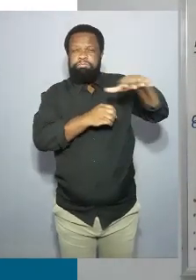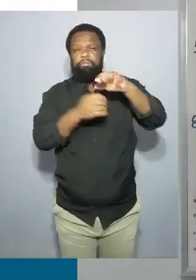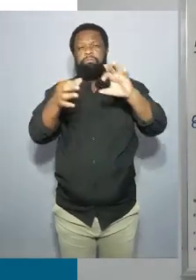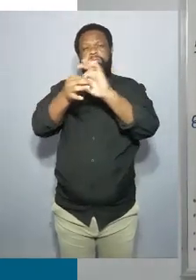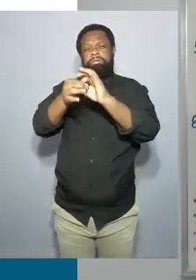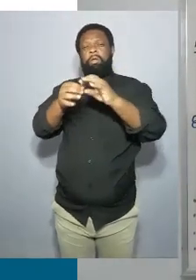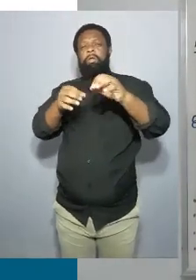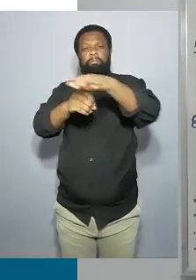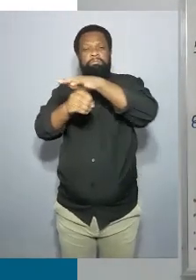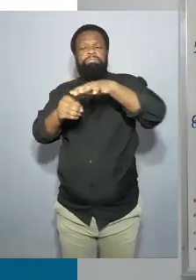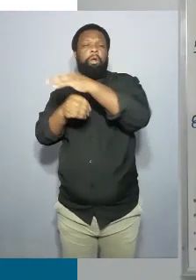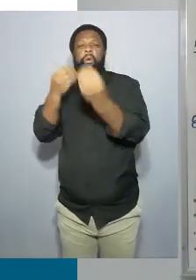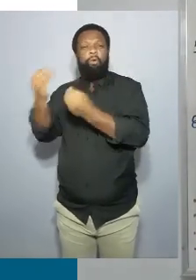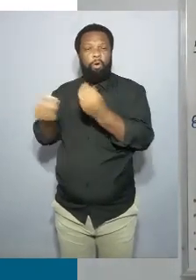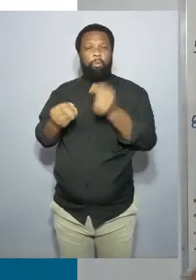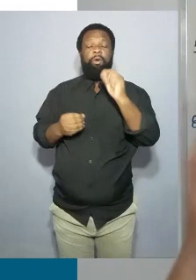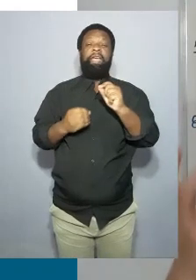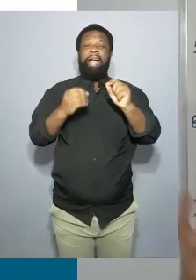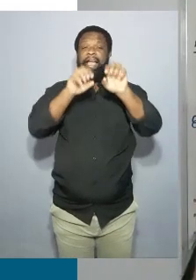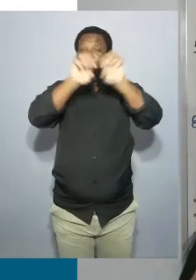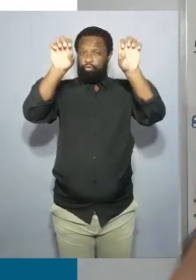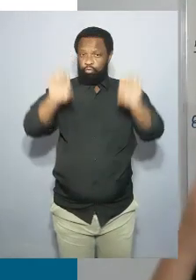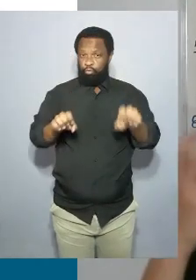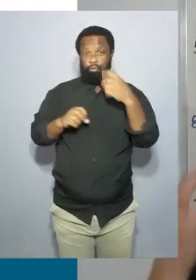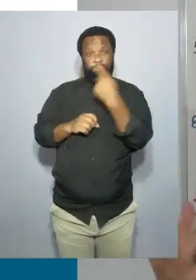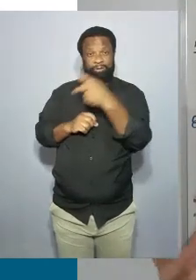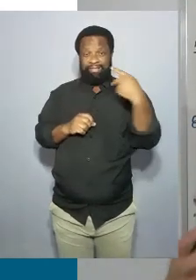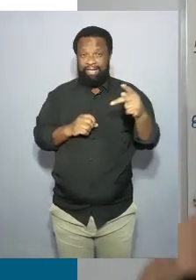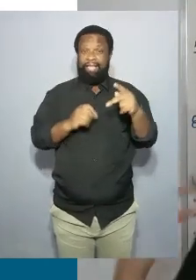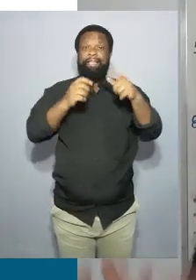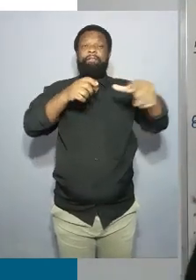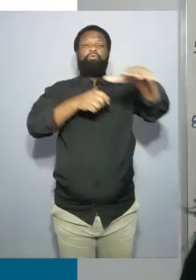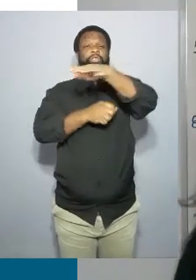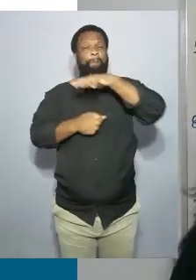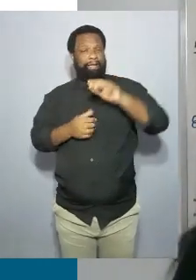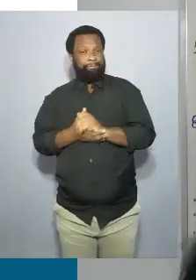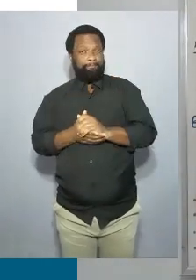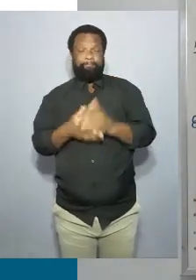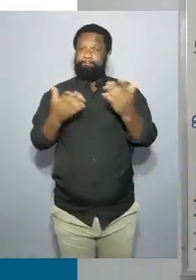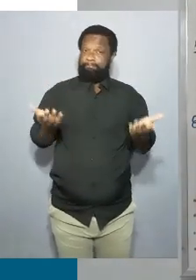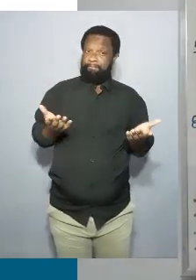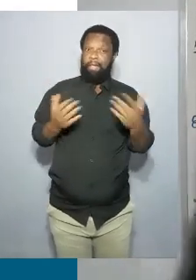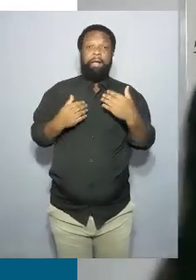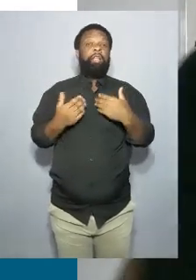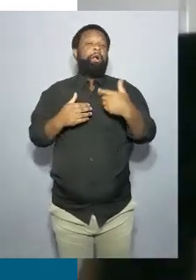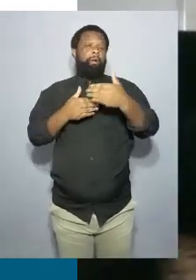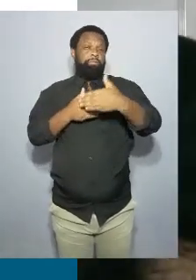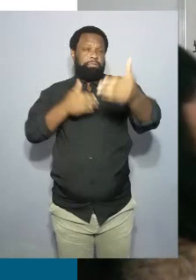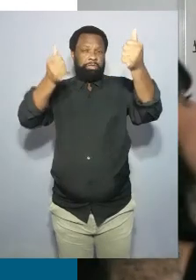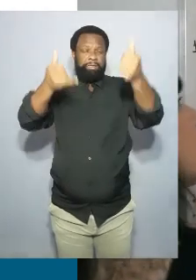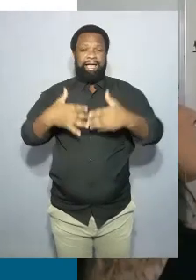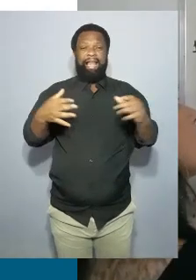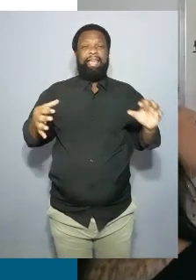seja, a estrutura geométrica que esses átomos apresentam no espaço. Bom, para a gente